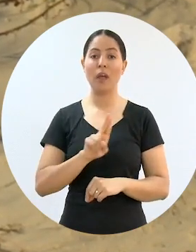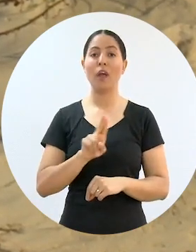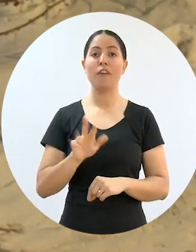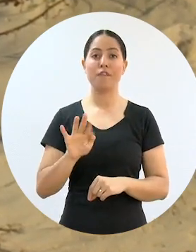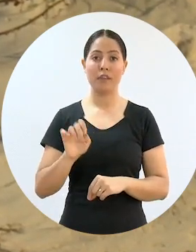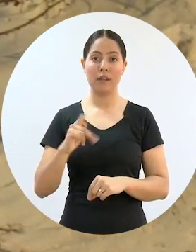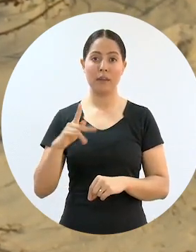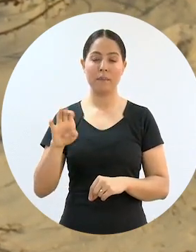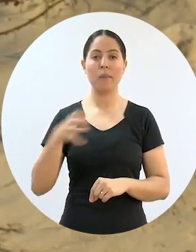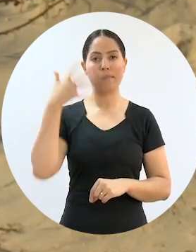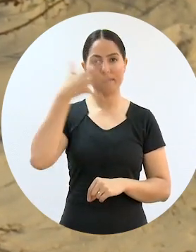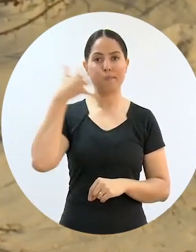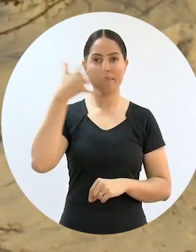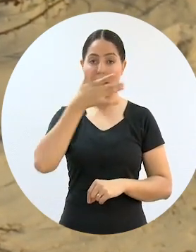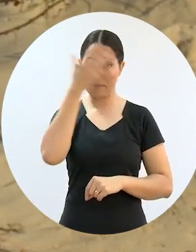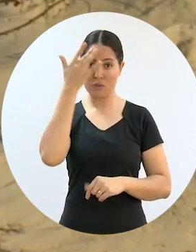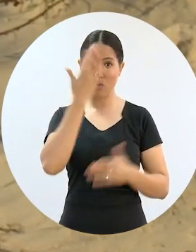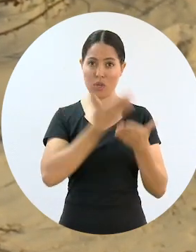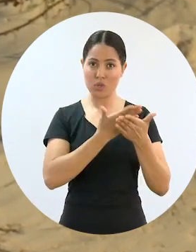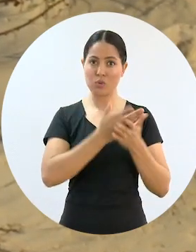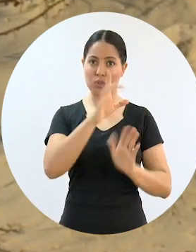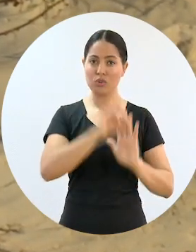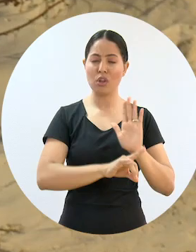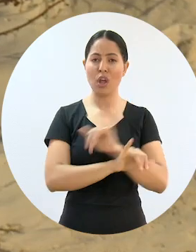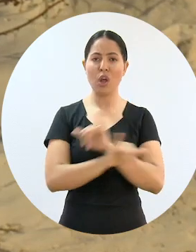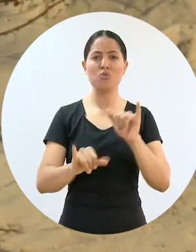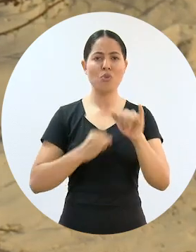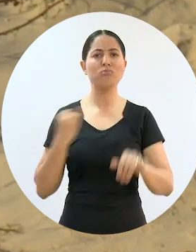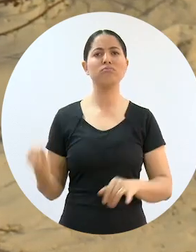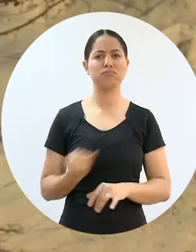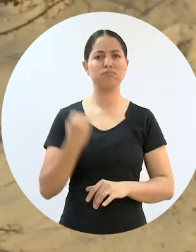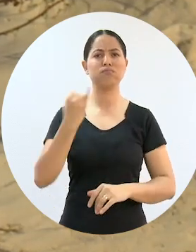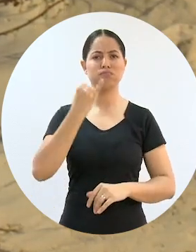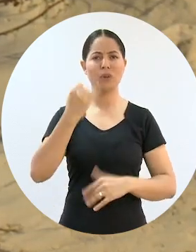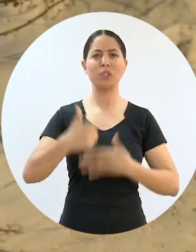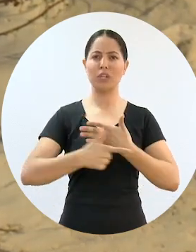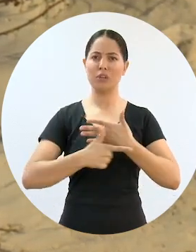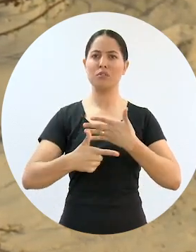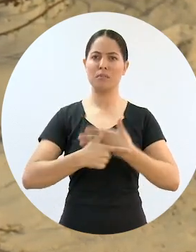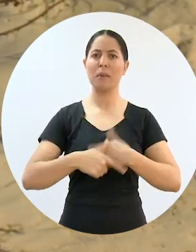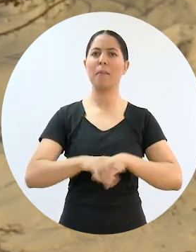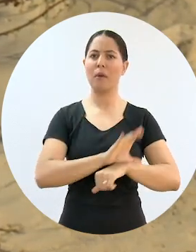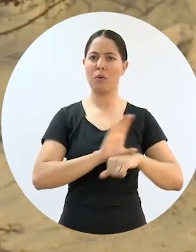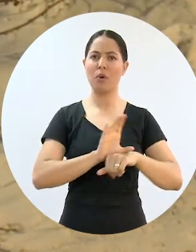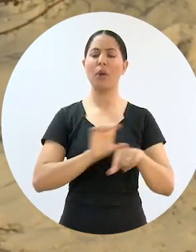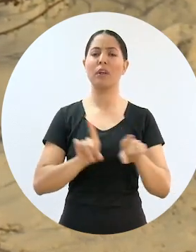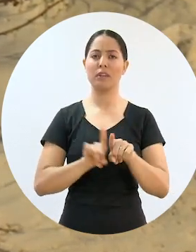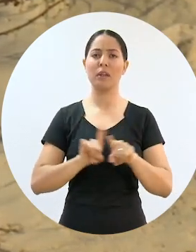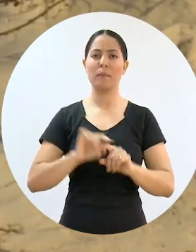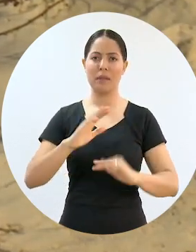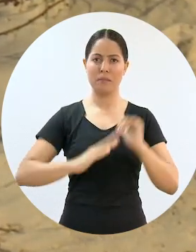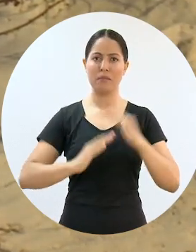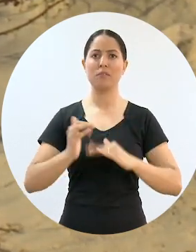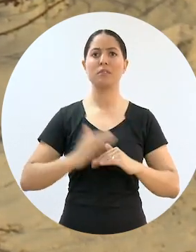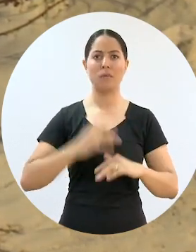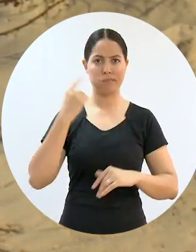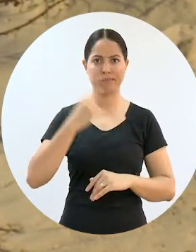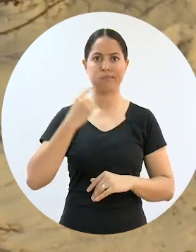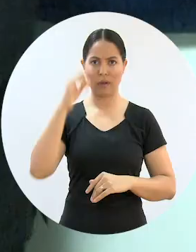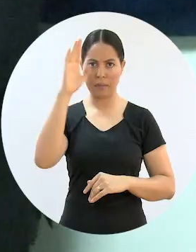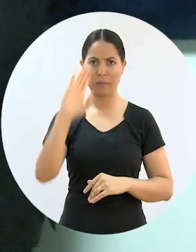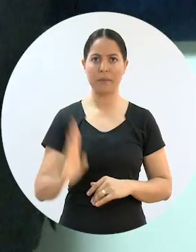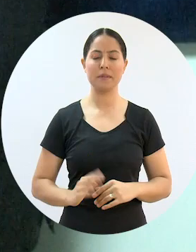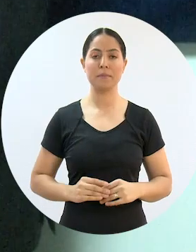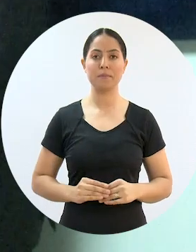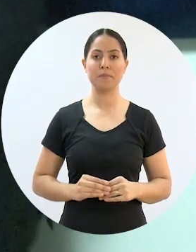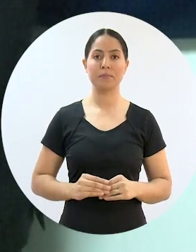palestrou para estudantes de direito. O presidente da OAB destacou o papel fundamental da Constituição e da advocacia